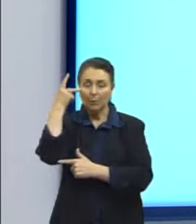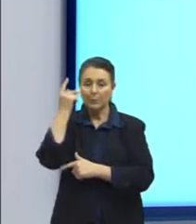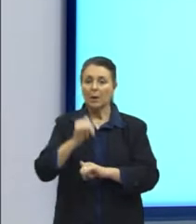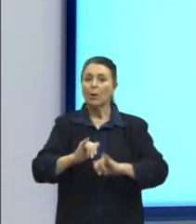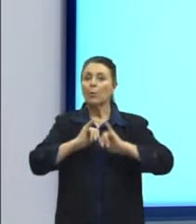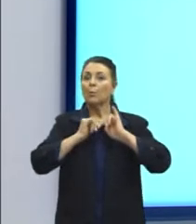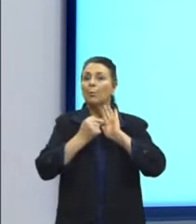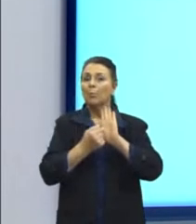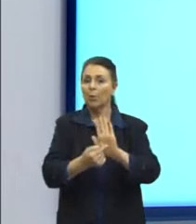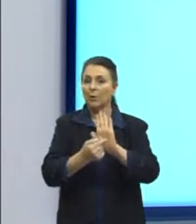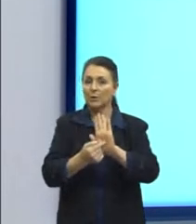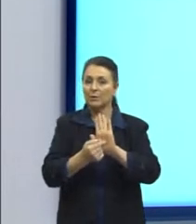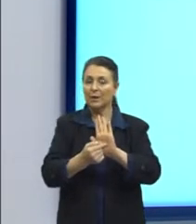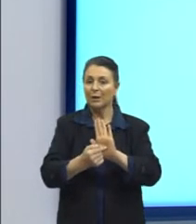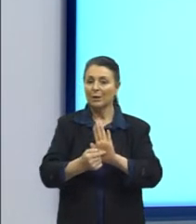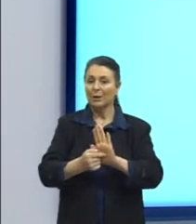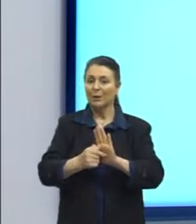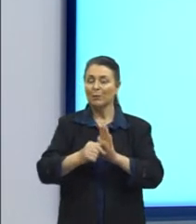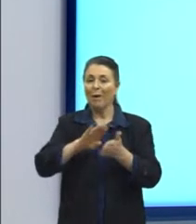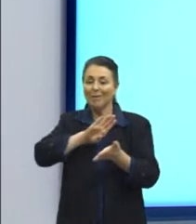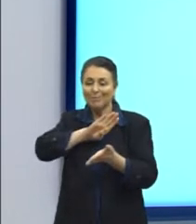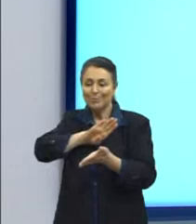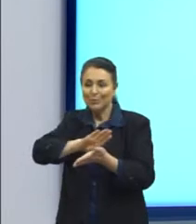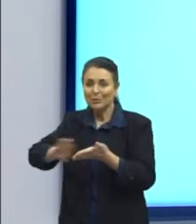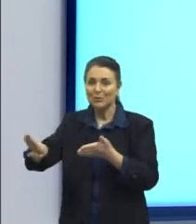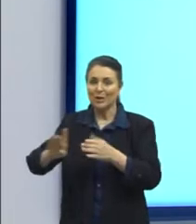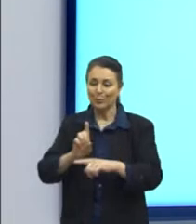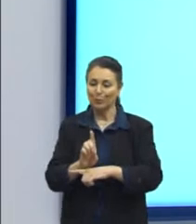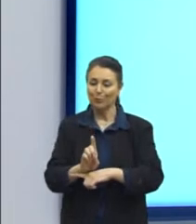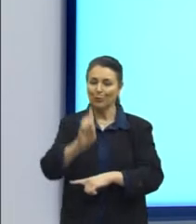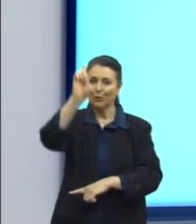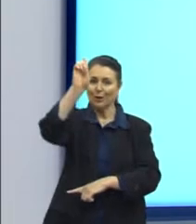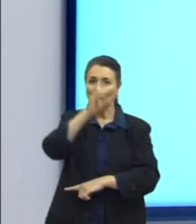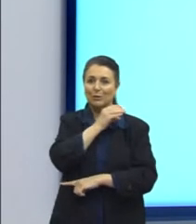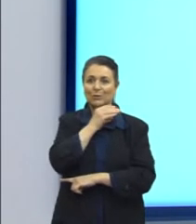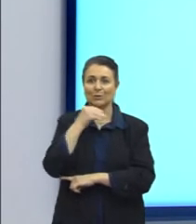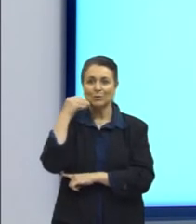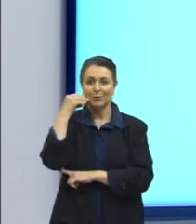exatamente nesse momento da retirada dos foguetes de Cuba